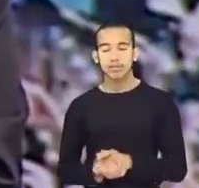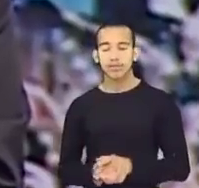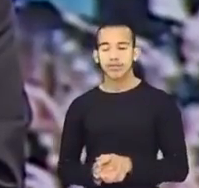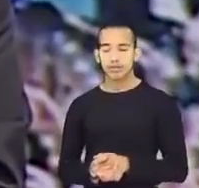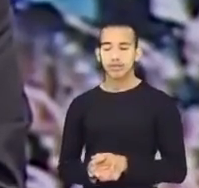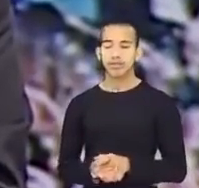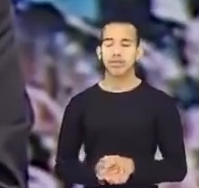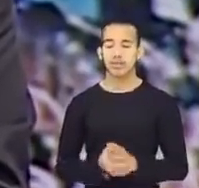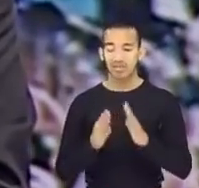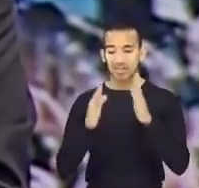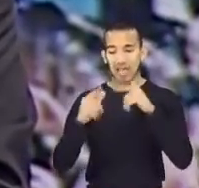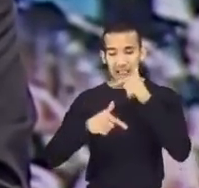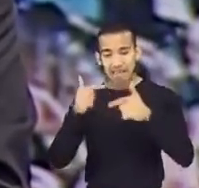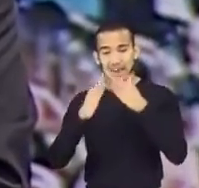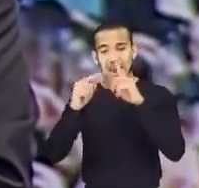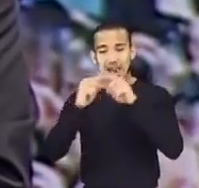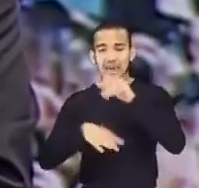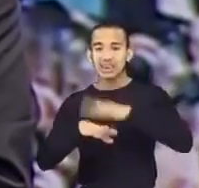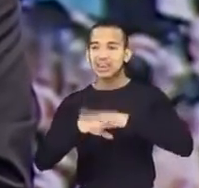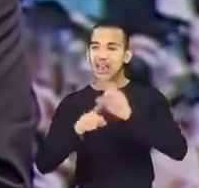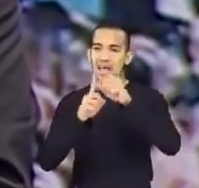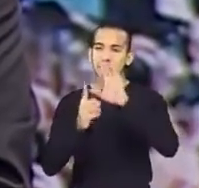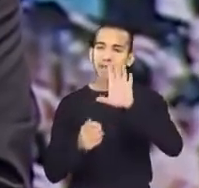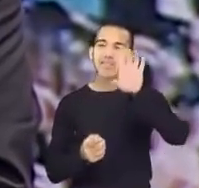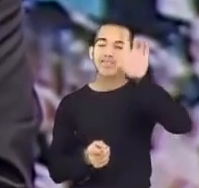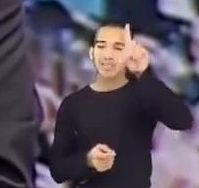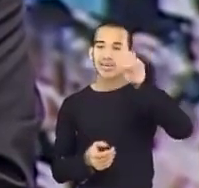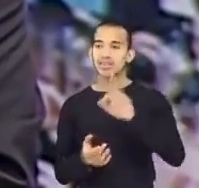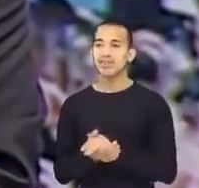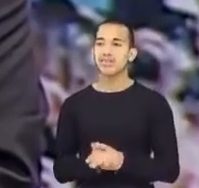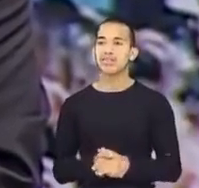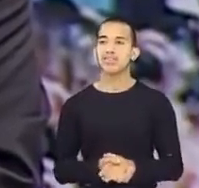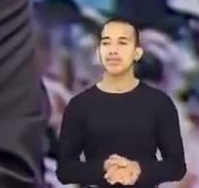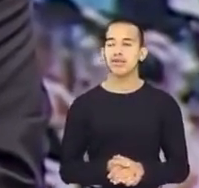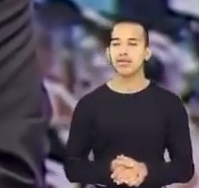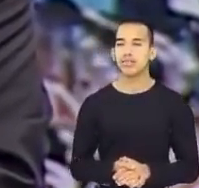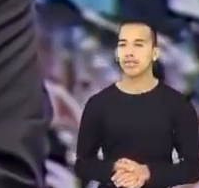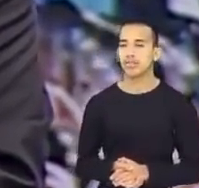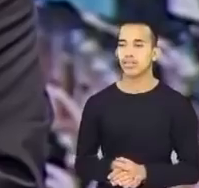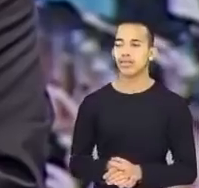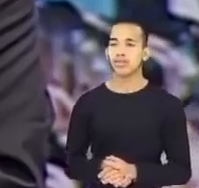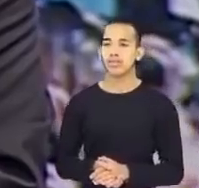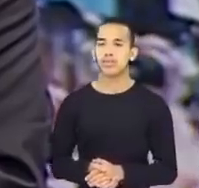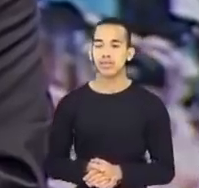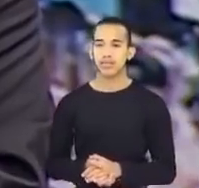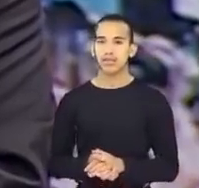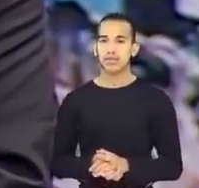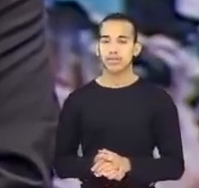a obra de Deus, a palavra de Deus, nós estamos na palavra, doutor. A palavra, o momento é da palavra, não se para na